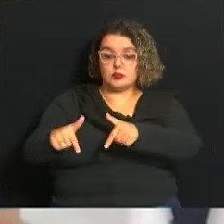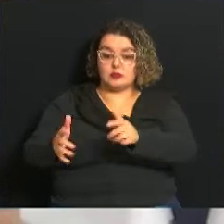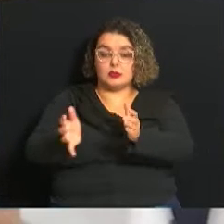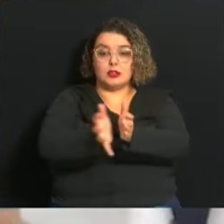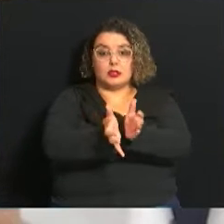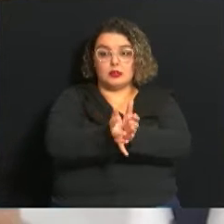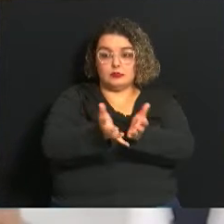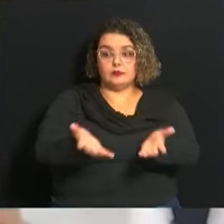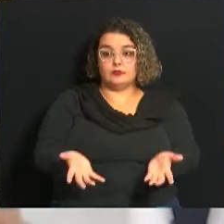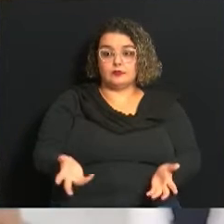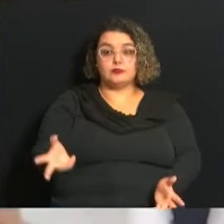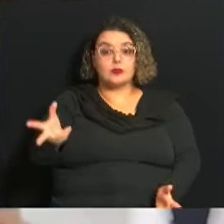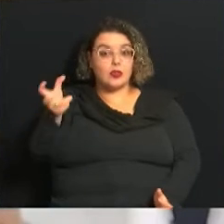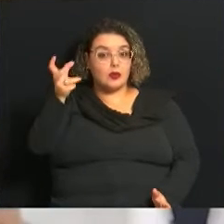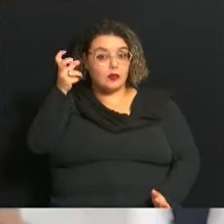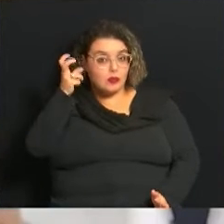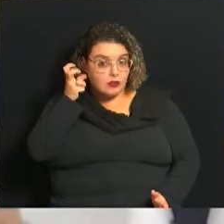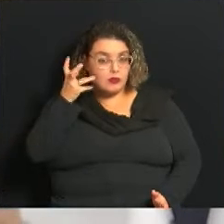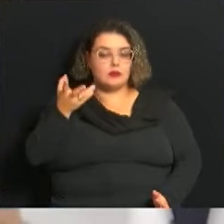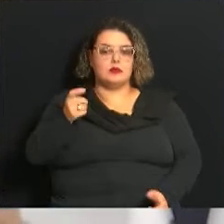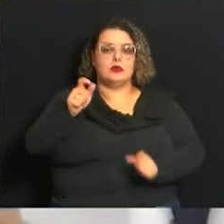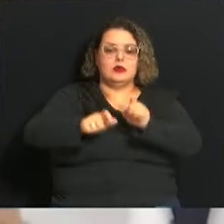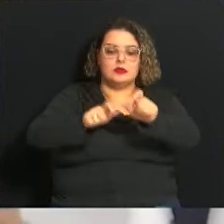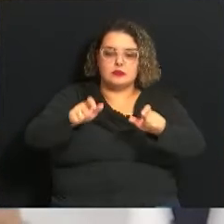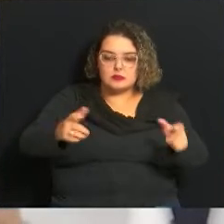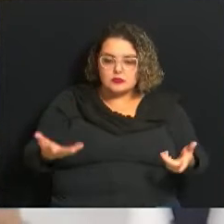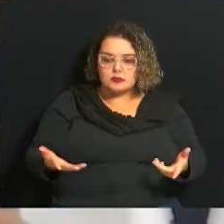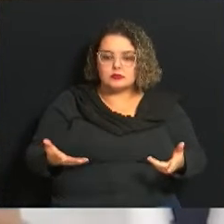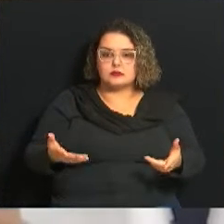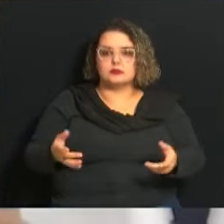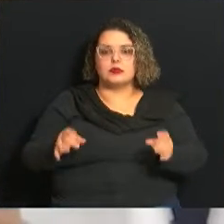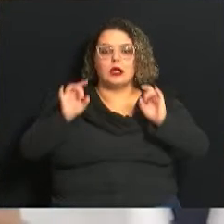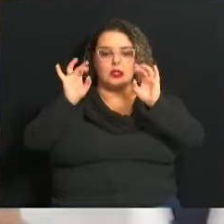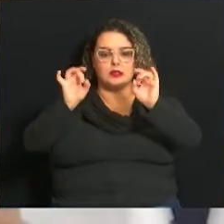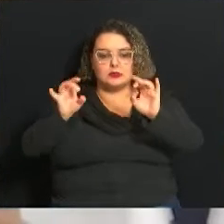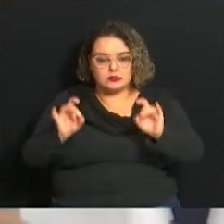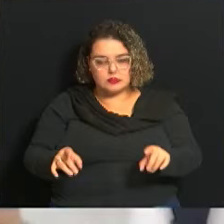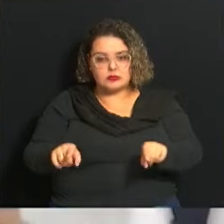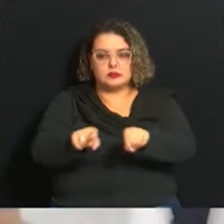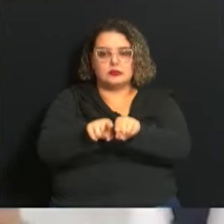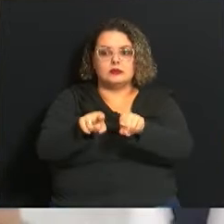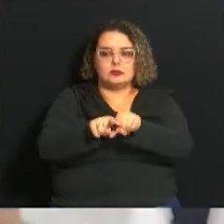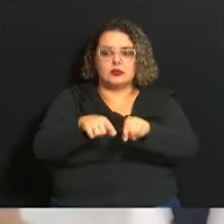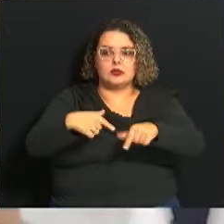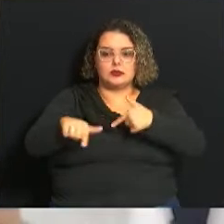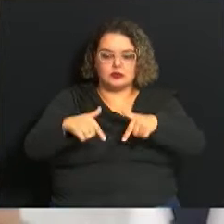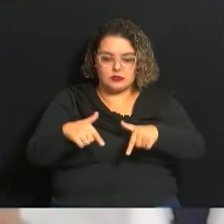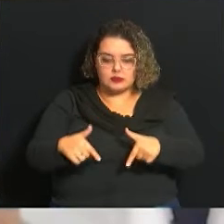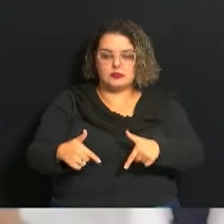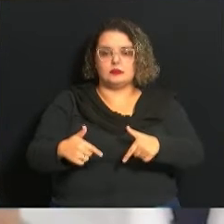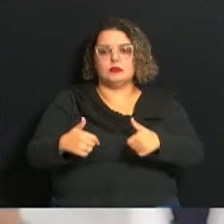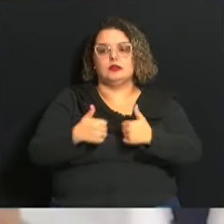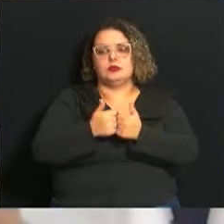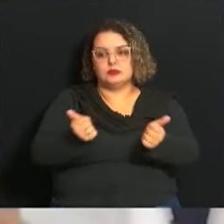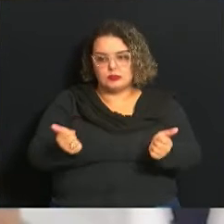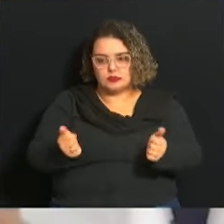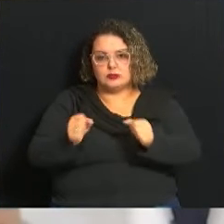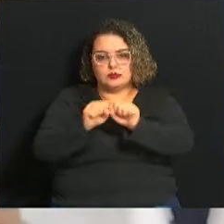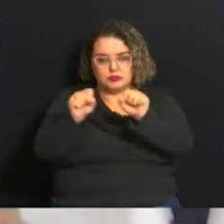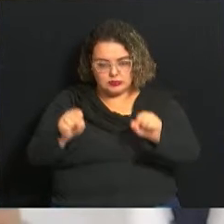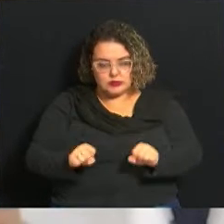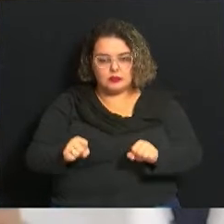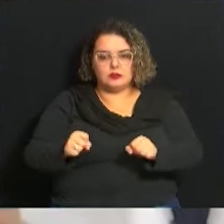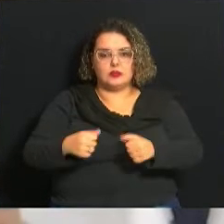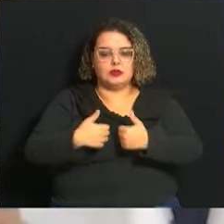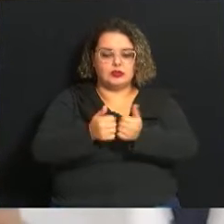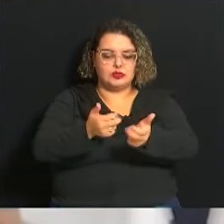ouvir a população, colher informações de especialistas e também dos operadores do sistema de transporte no nosso município.